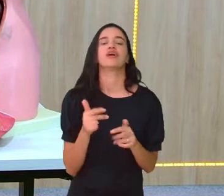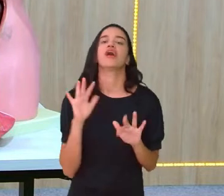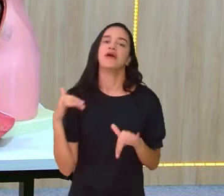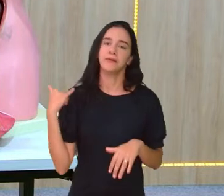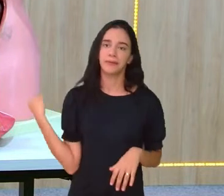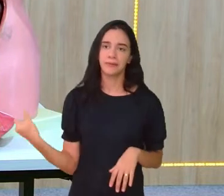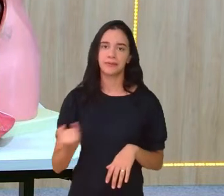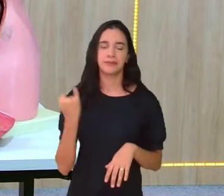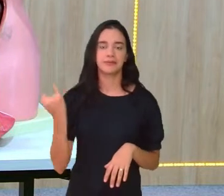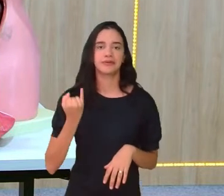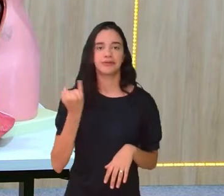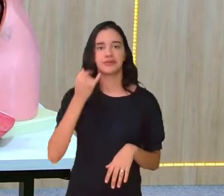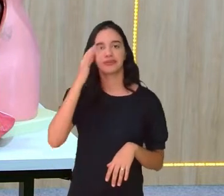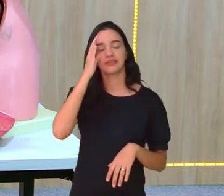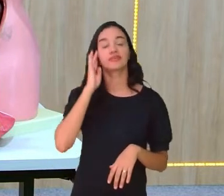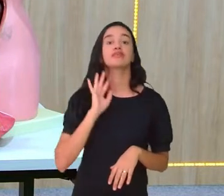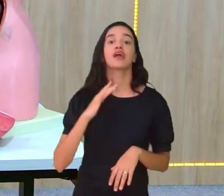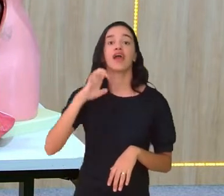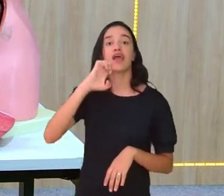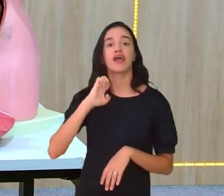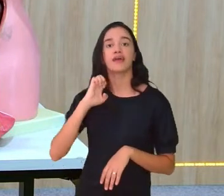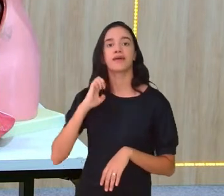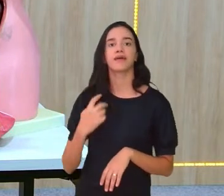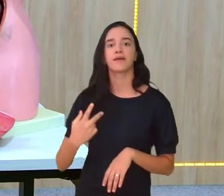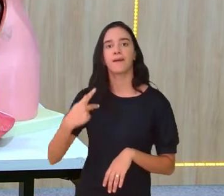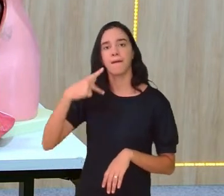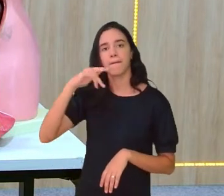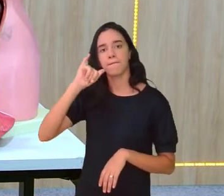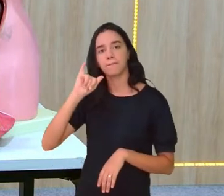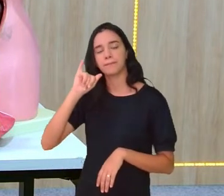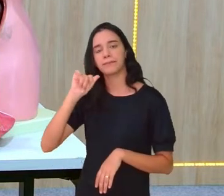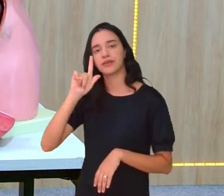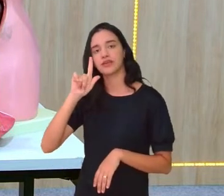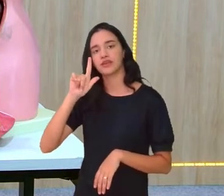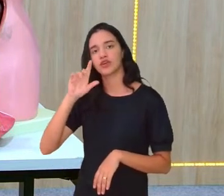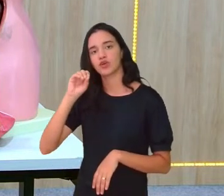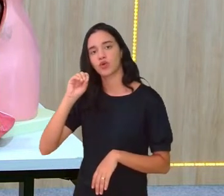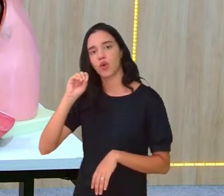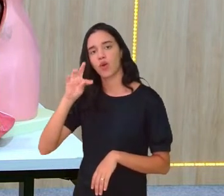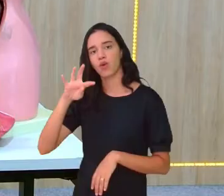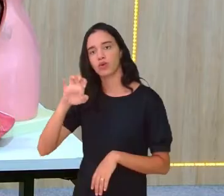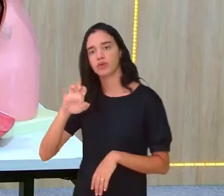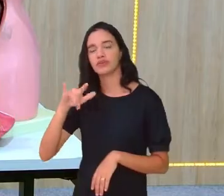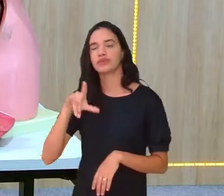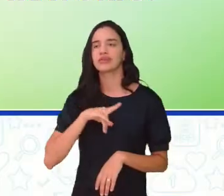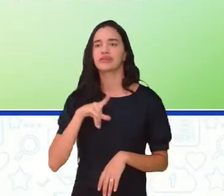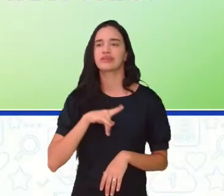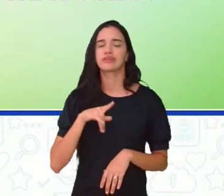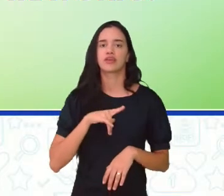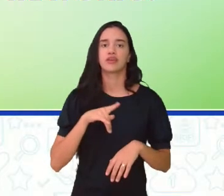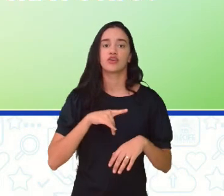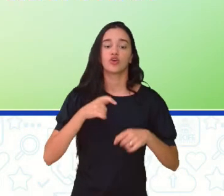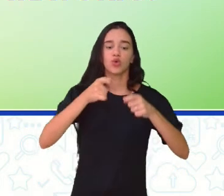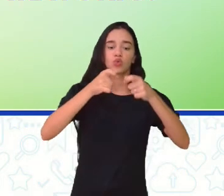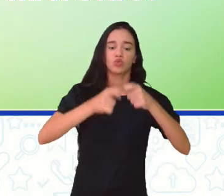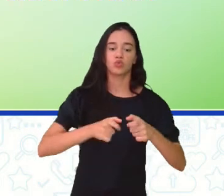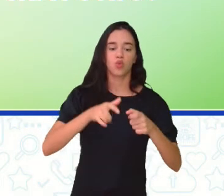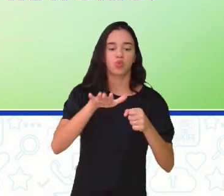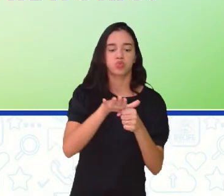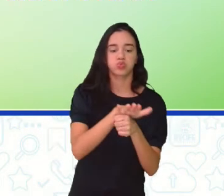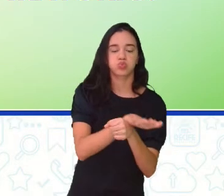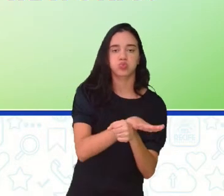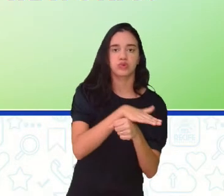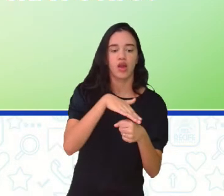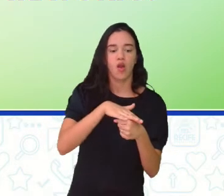muito importante é a epiglote. É como se fosse uma tampinha. Então, existem 2 tubos e ela vai ter que fechar e